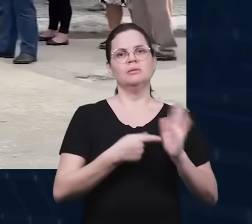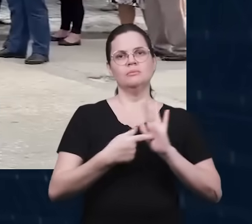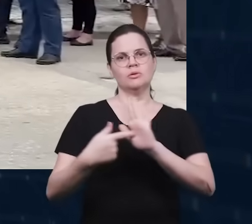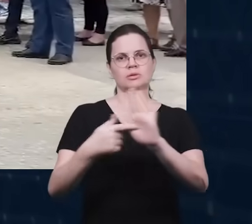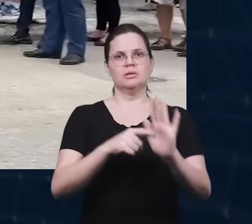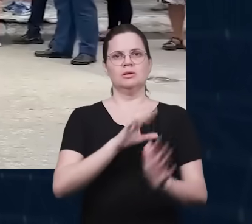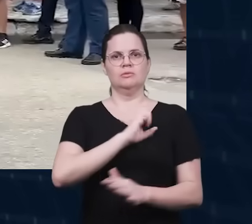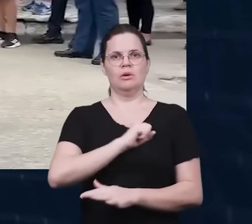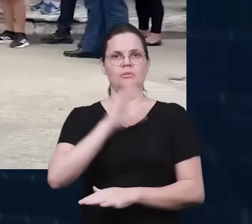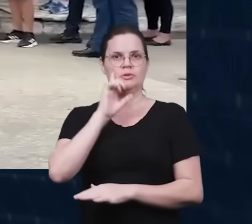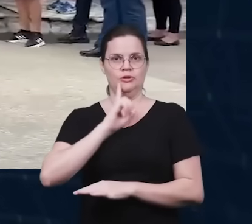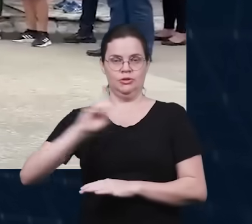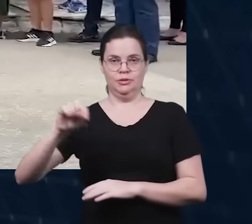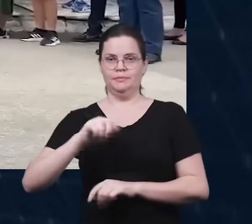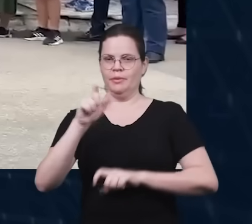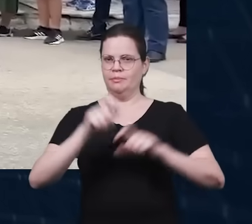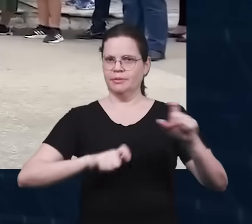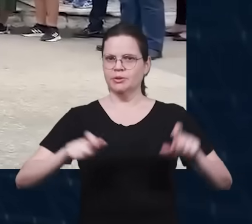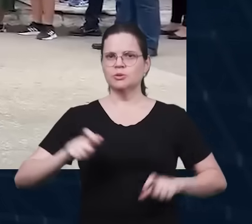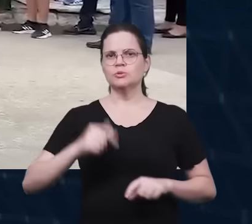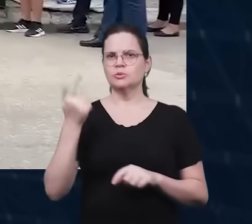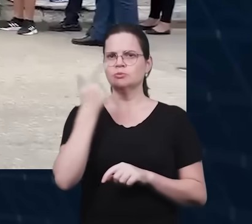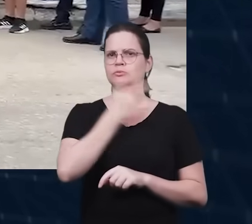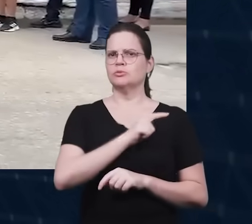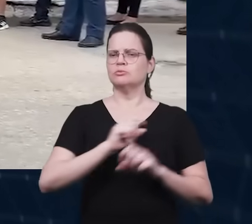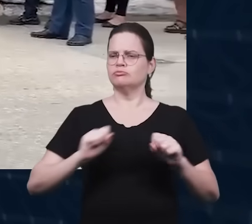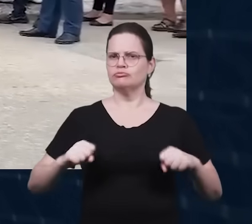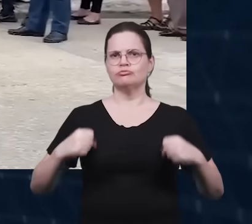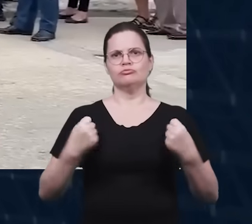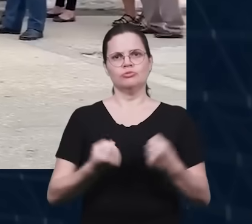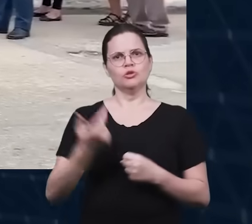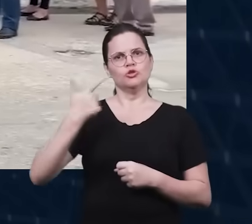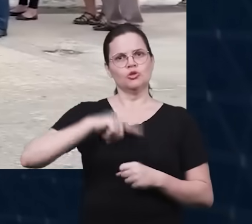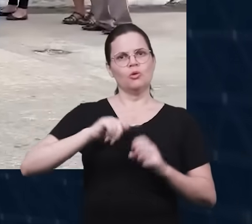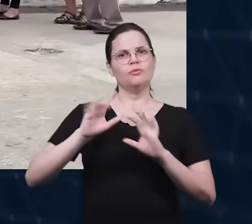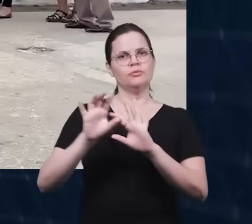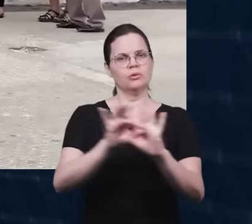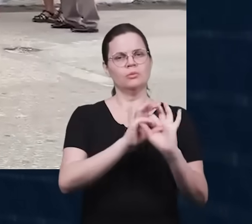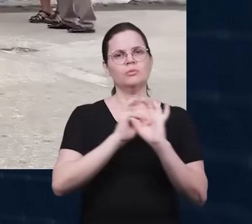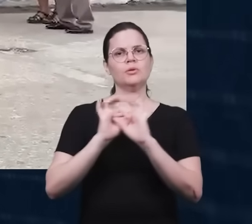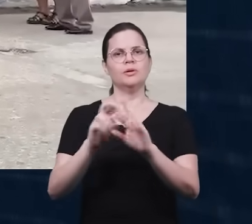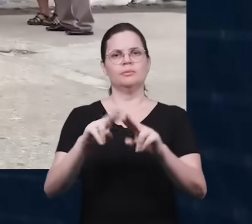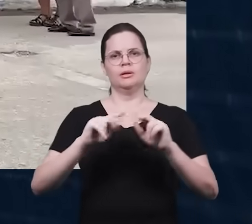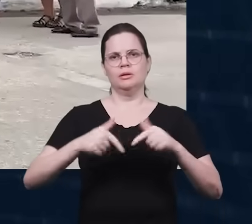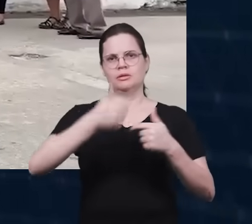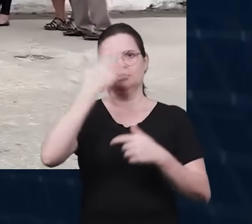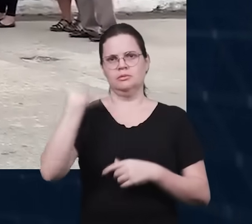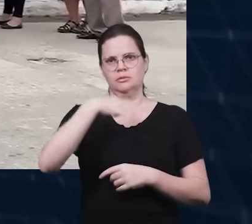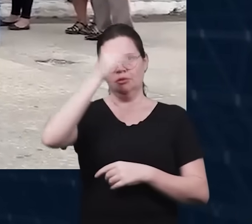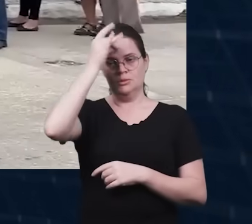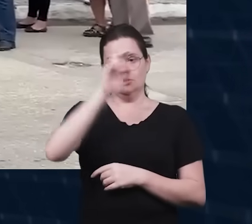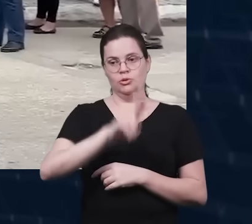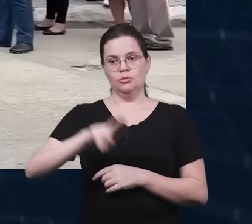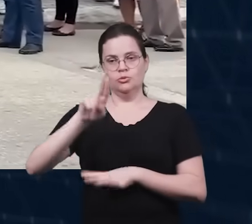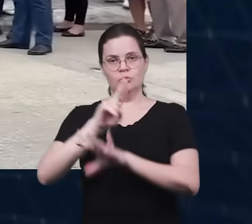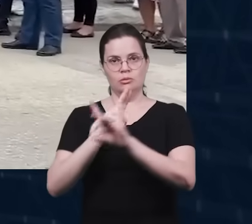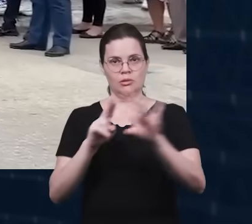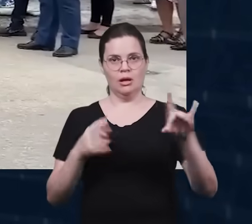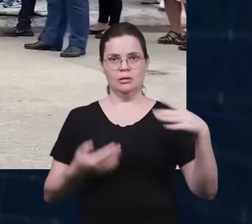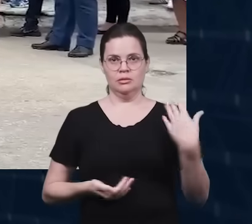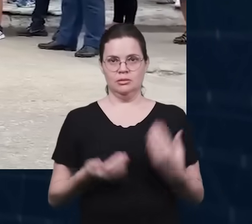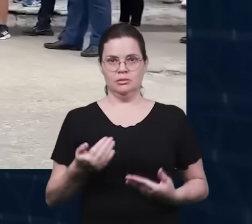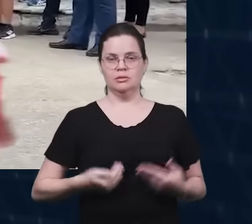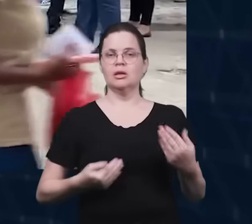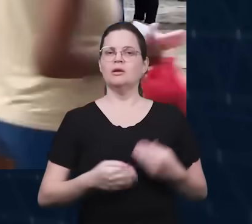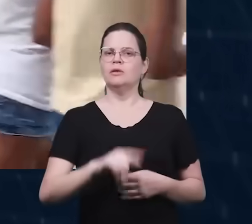às pessoas. Vidas foram restauradas pela operação do Espírito Santo, que usou de forma gloriosa os nossos irmãos. Ainda há muitos